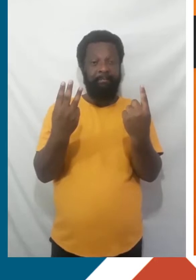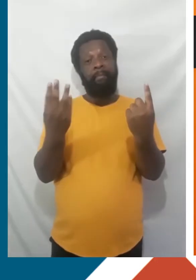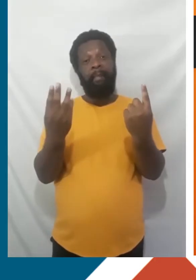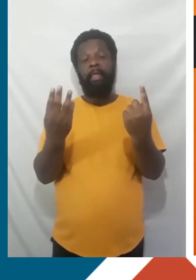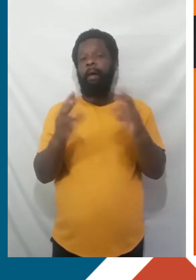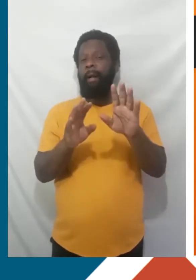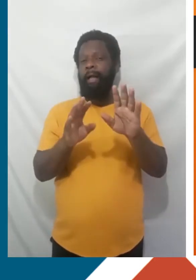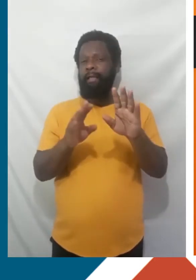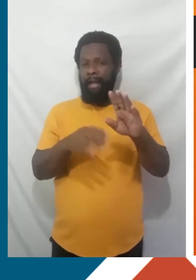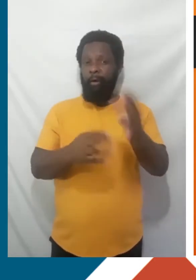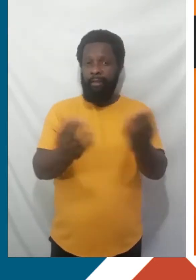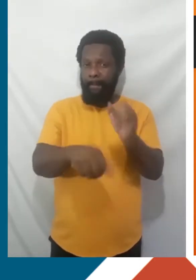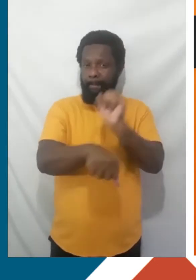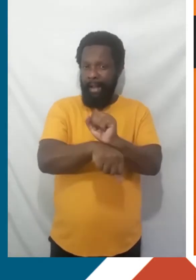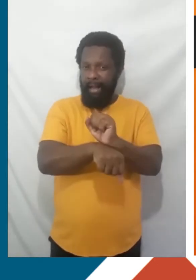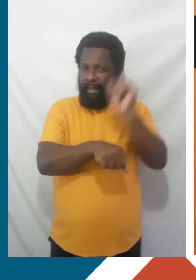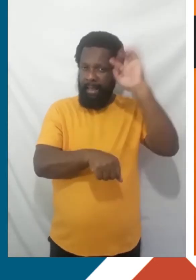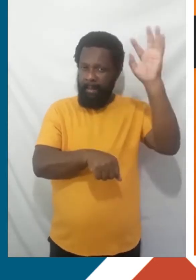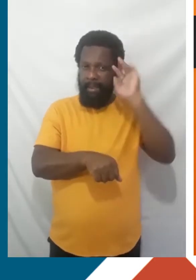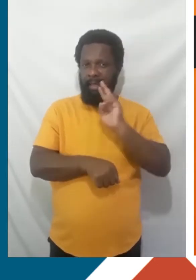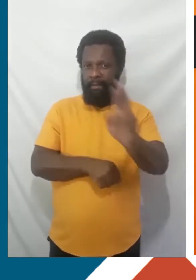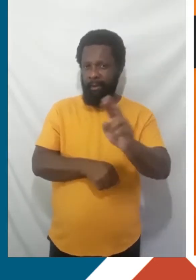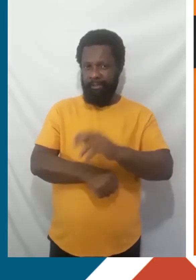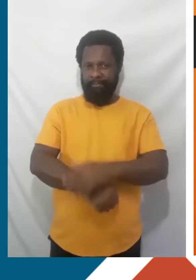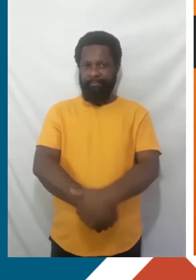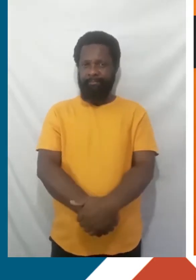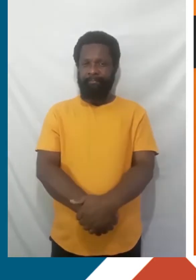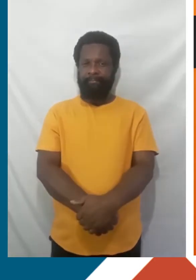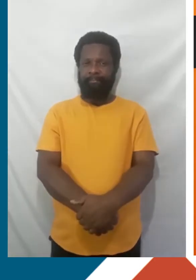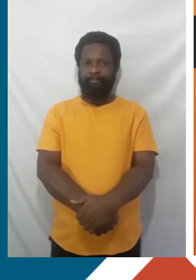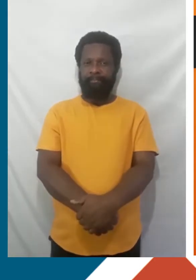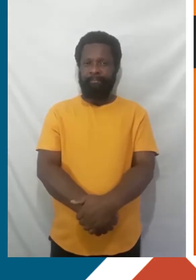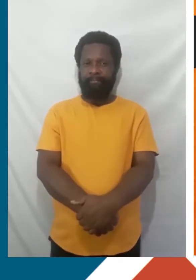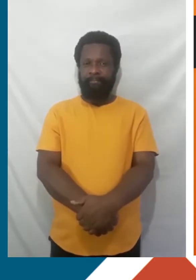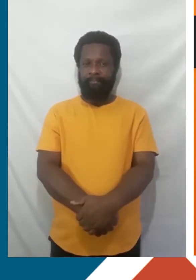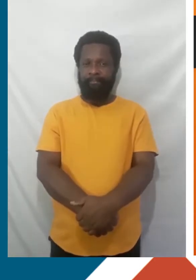antes de você prosseguir com o vídeo, pausa e tenta responder essa questão.